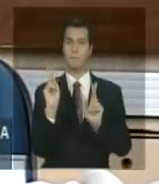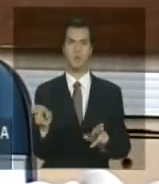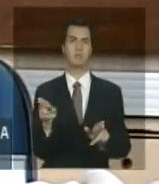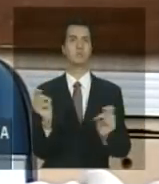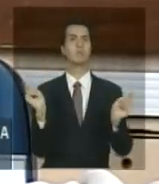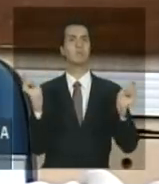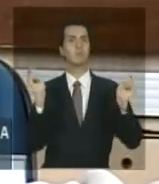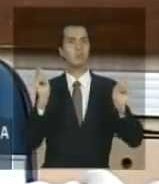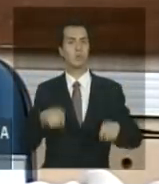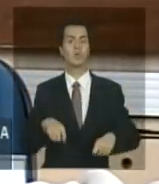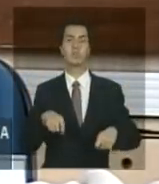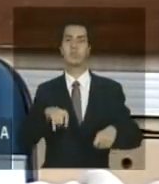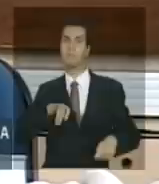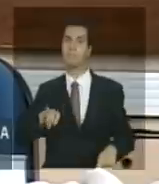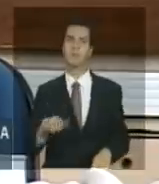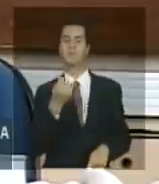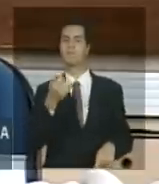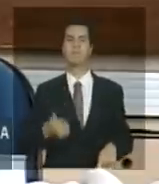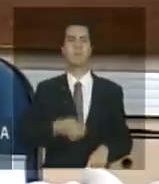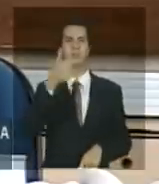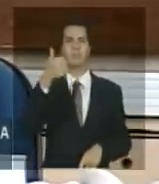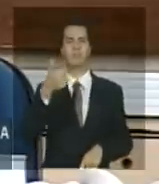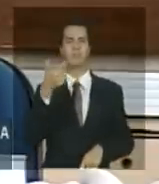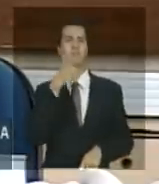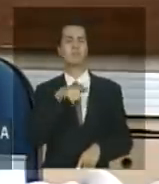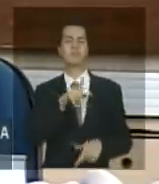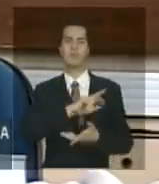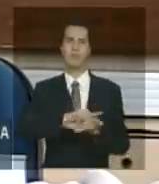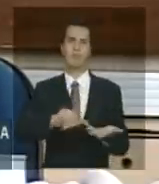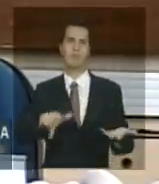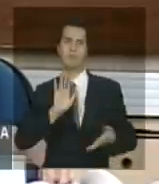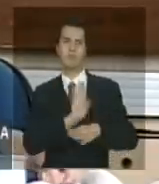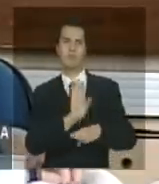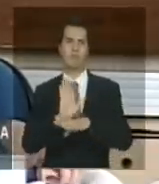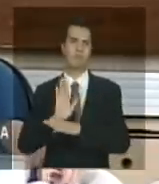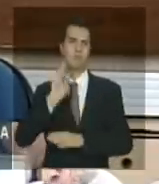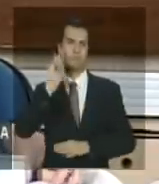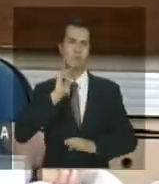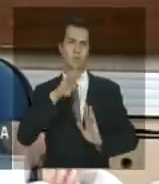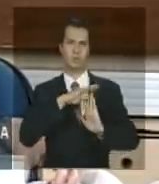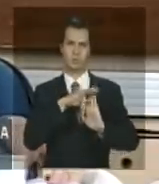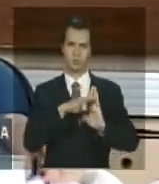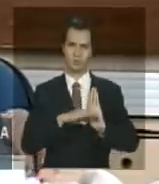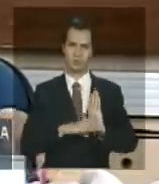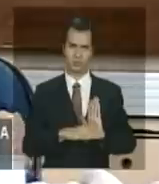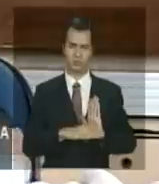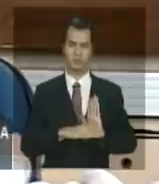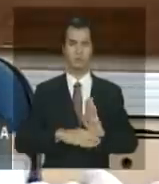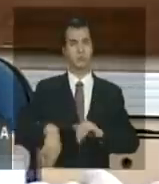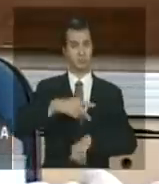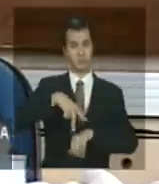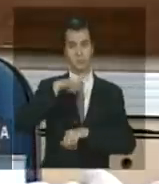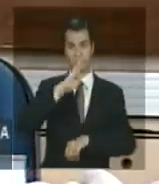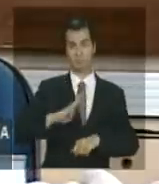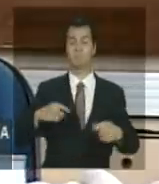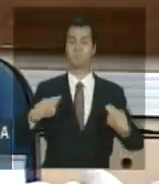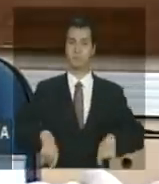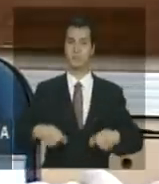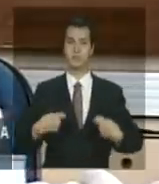render muito mais no desenvolvimento de políticas públicas que o país tanto precisa. Eu queria